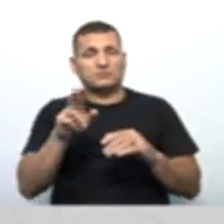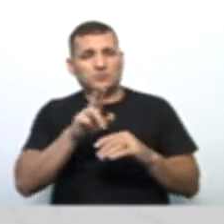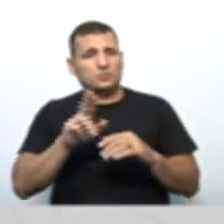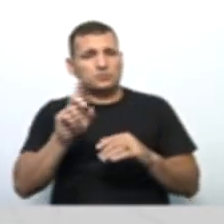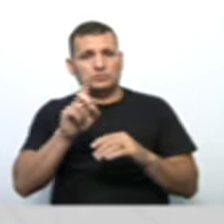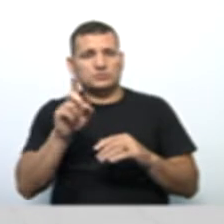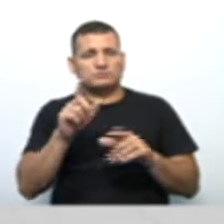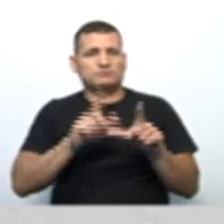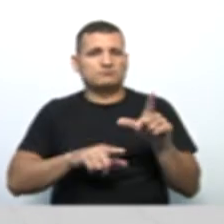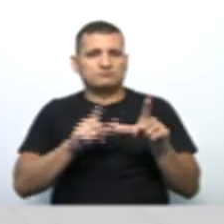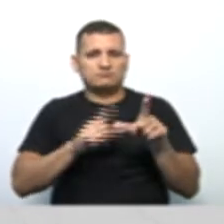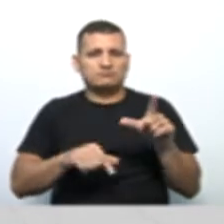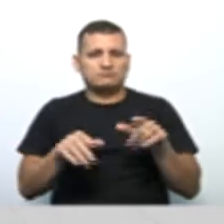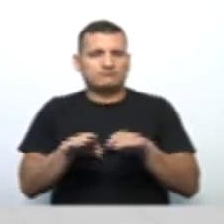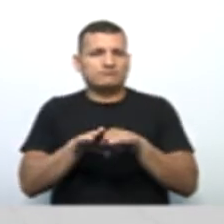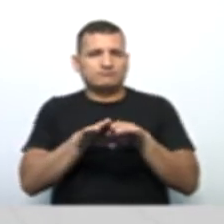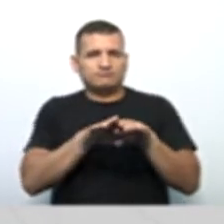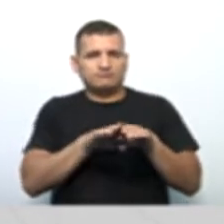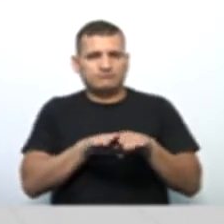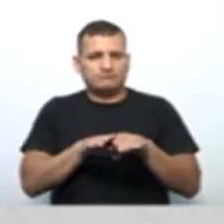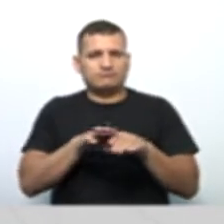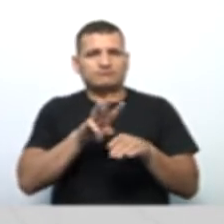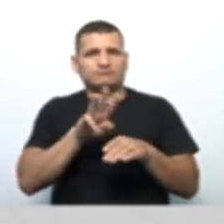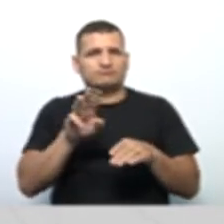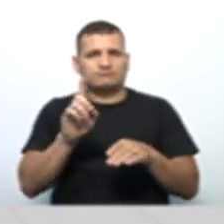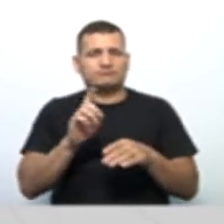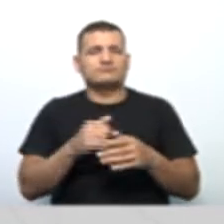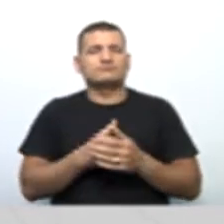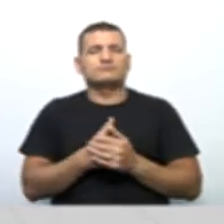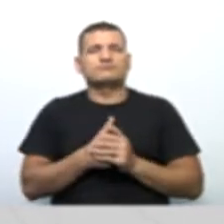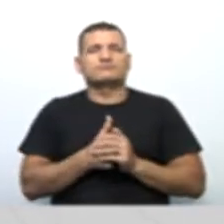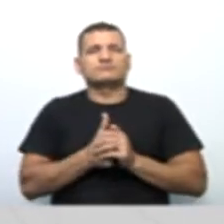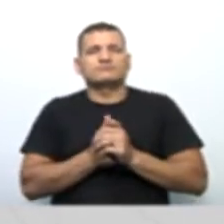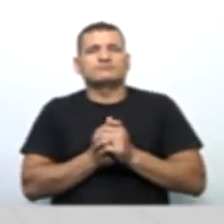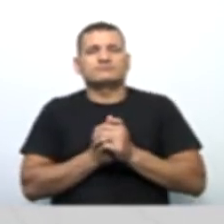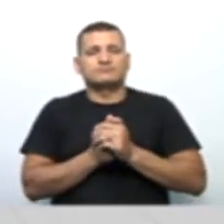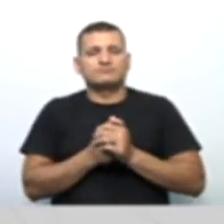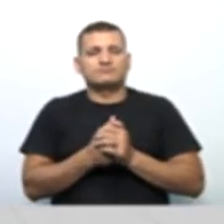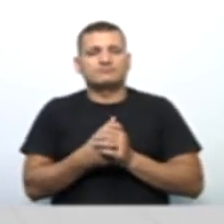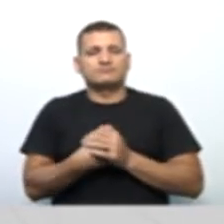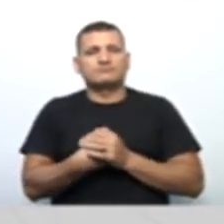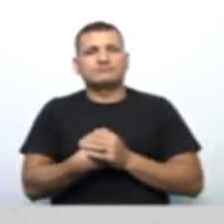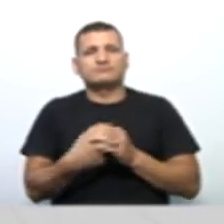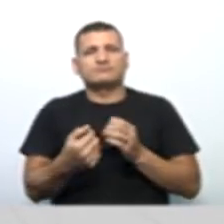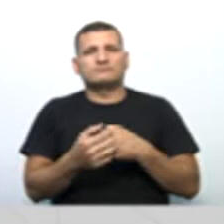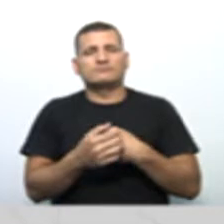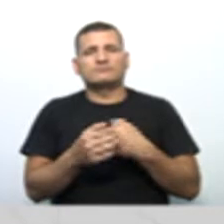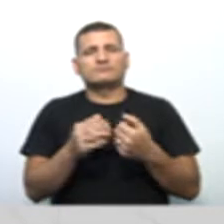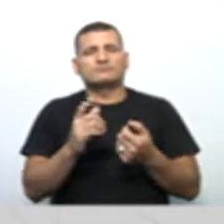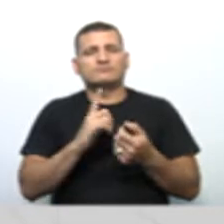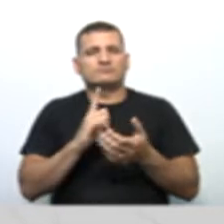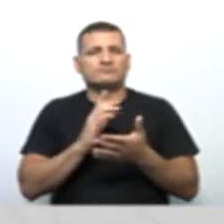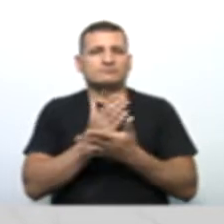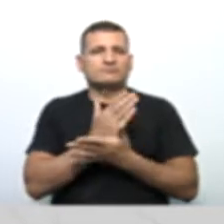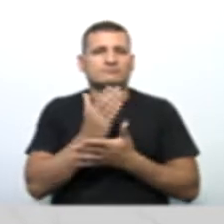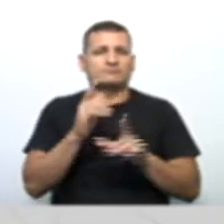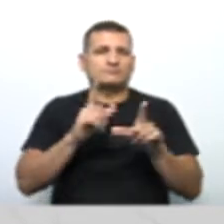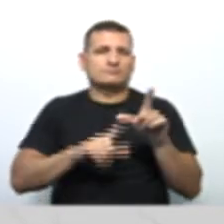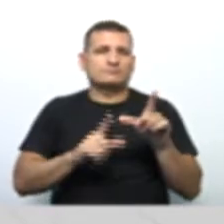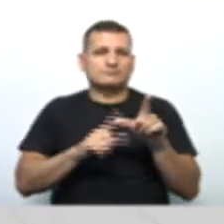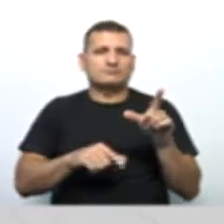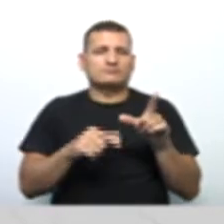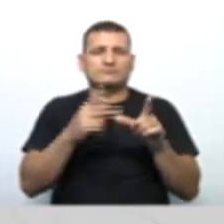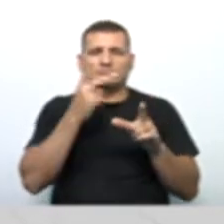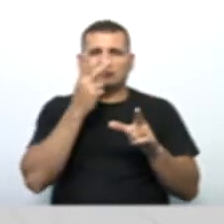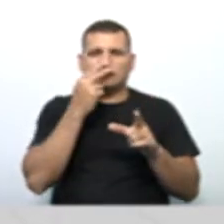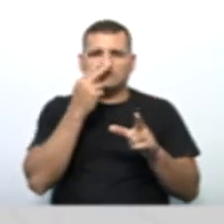padrão do seu site tem umas letras cursivas né que imitam como se você tivesse fazendo aquela letra a mão as letras